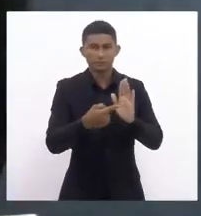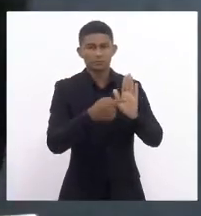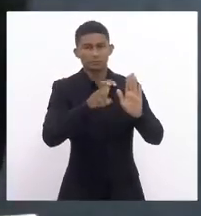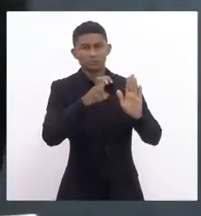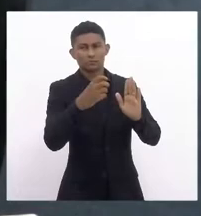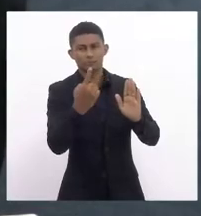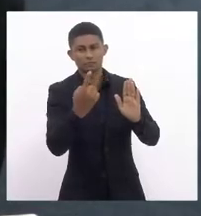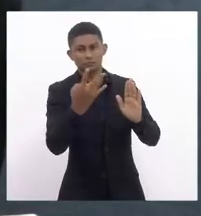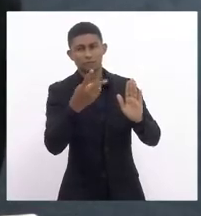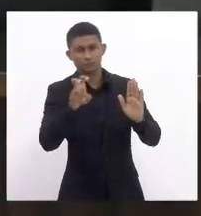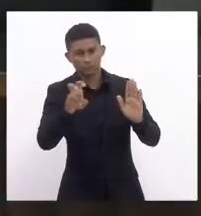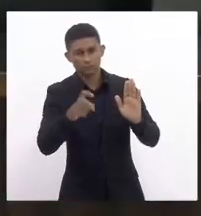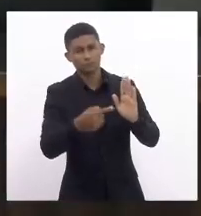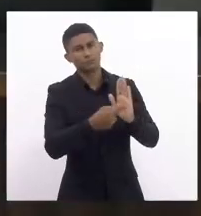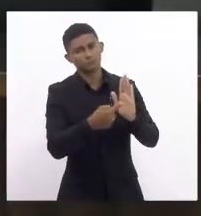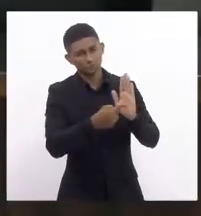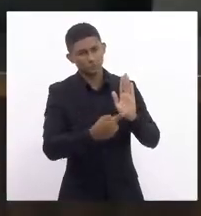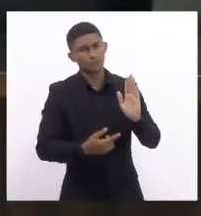5145.